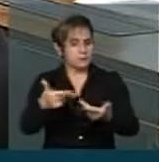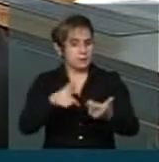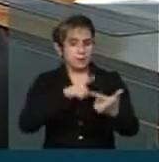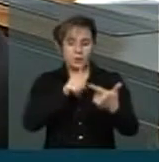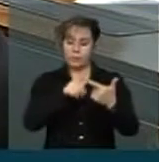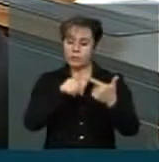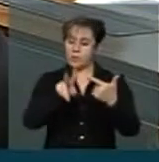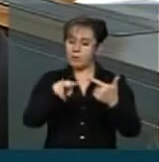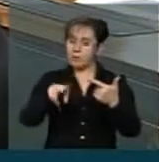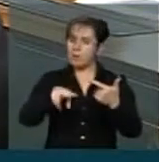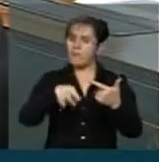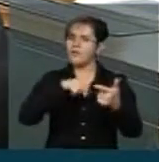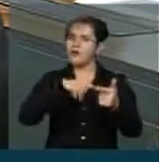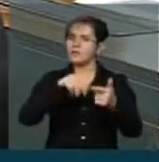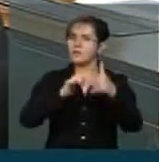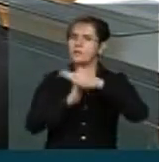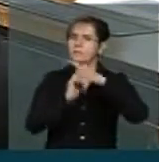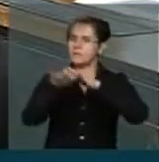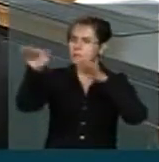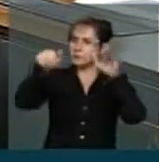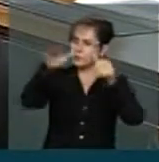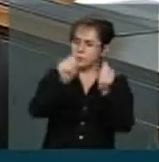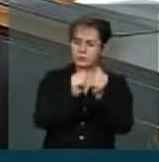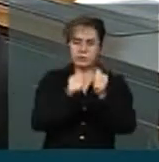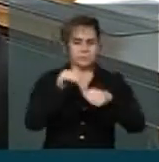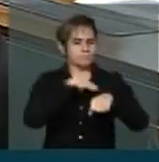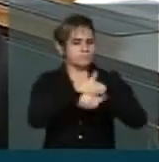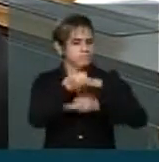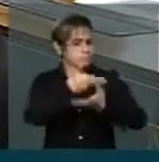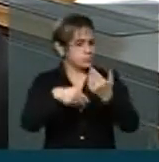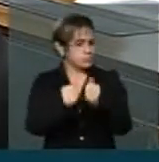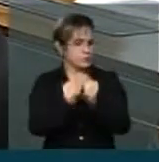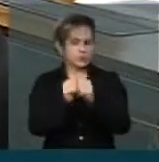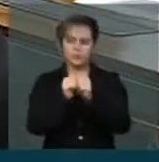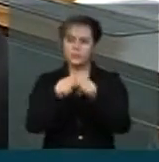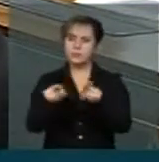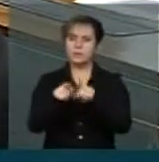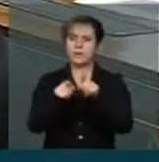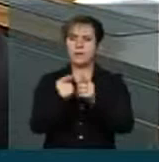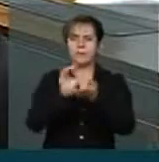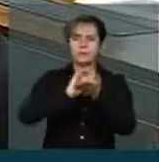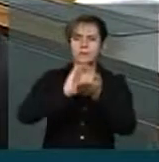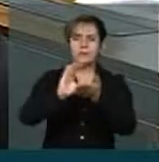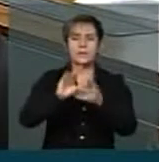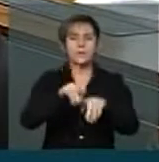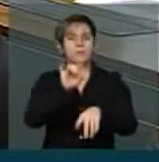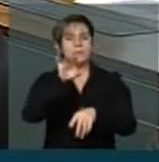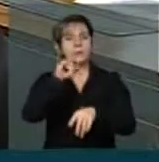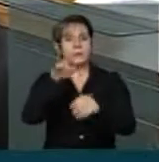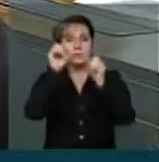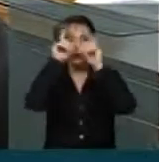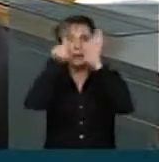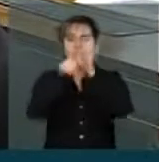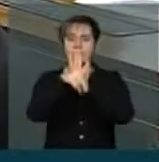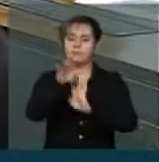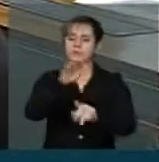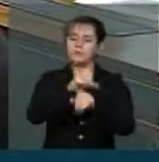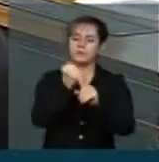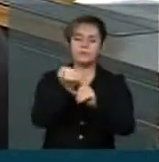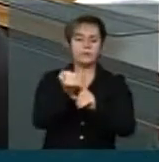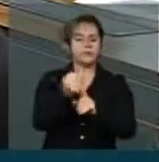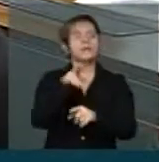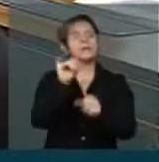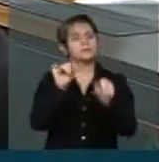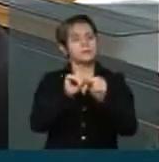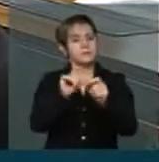momento será chamar as empresas aqui, e é claro que esse acompanhamento do plano de investimentos, só por si só, chamar a atenção da sociedade, já vai fazer com